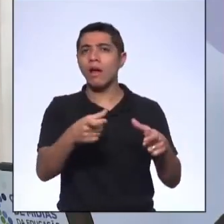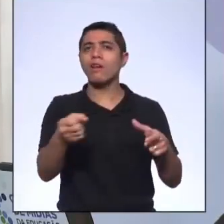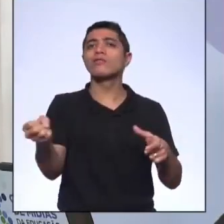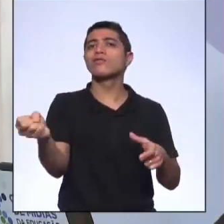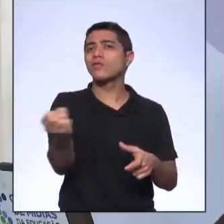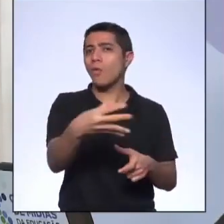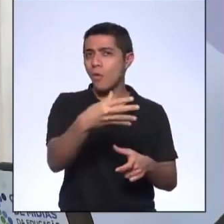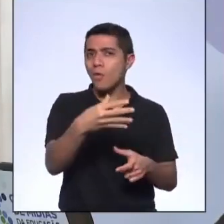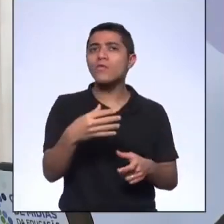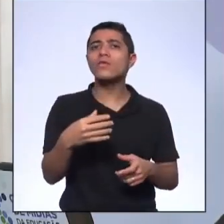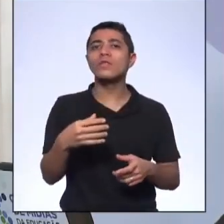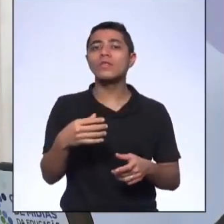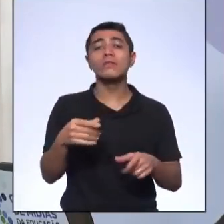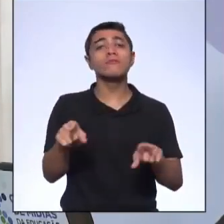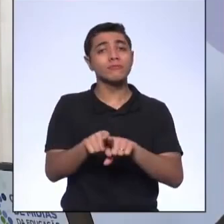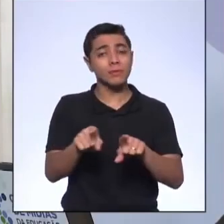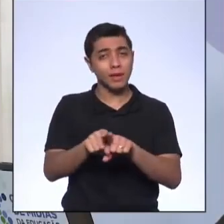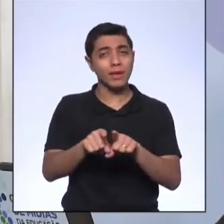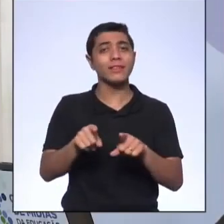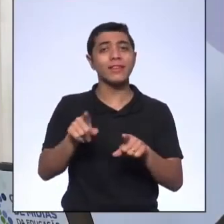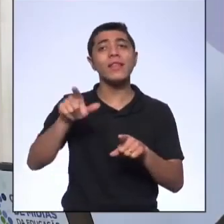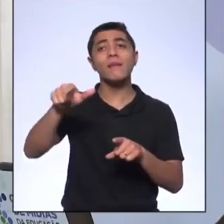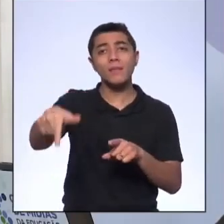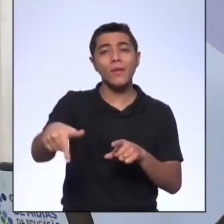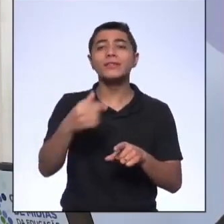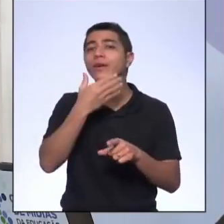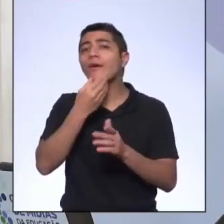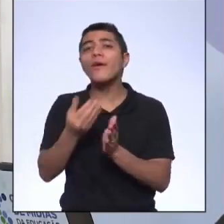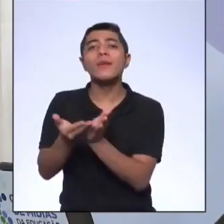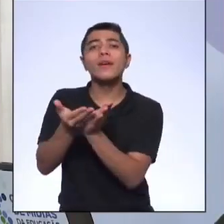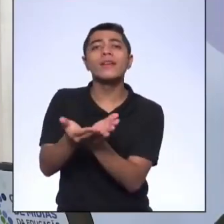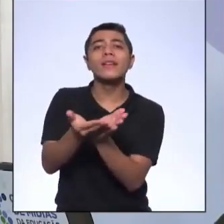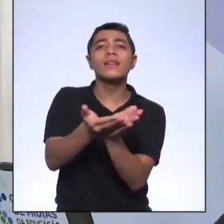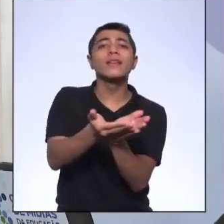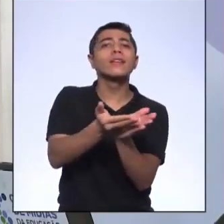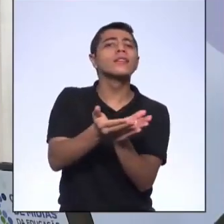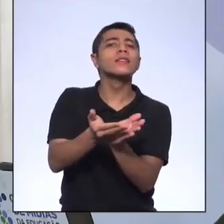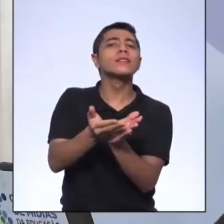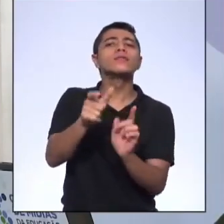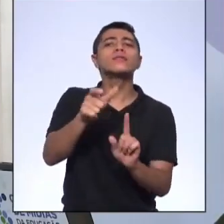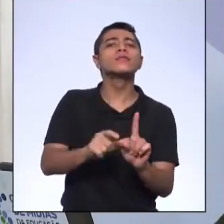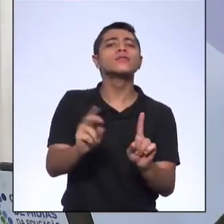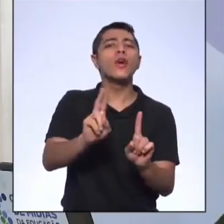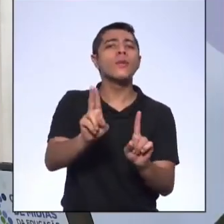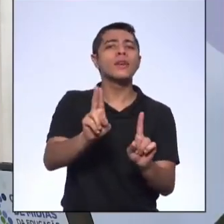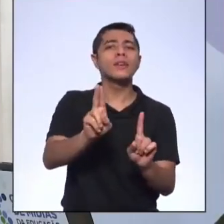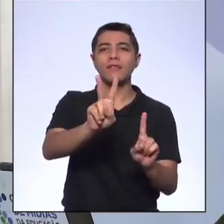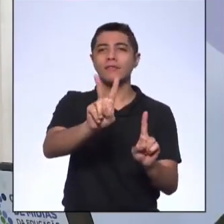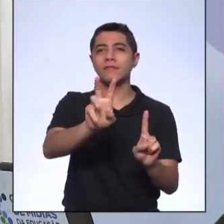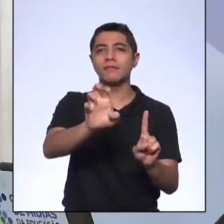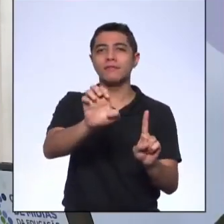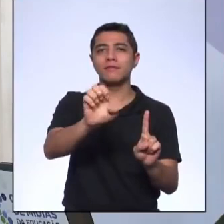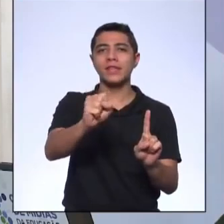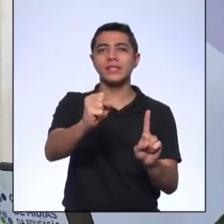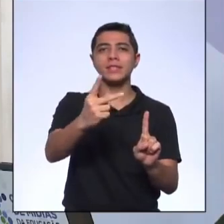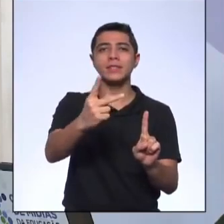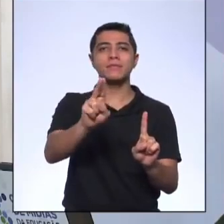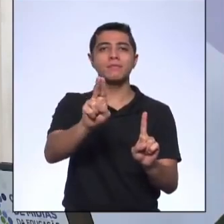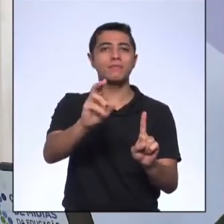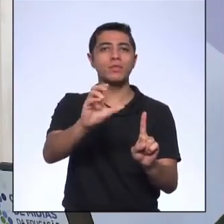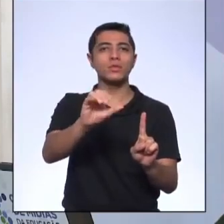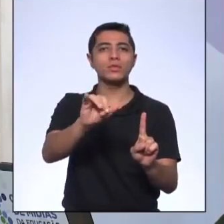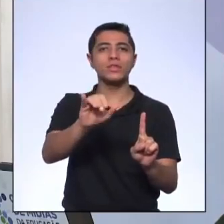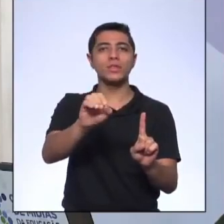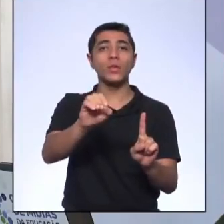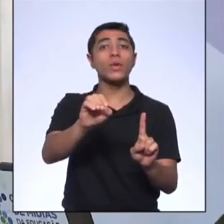vieram posteriores a Colombo é um carinha chamado Américo Vespúcio, né? Olha só a relação